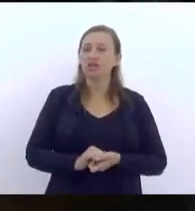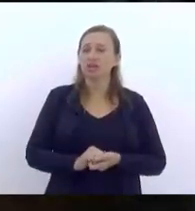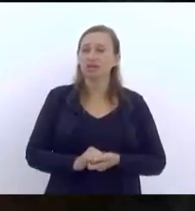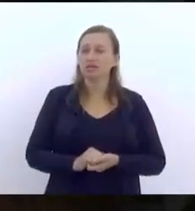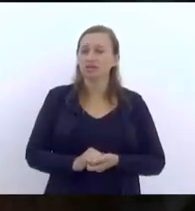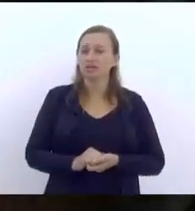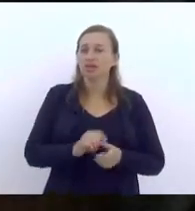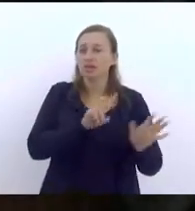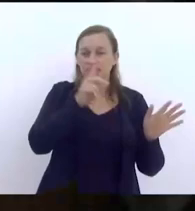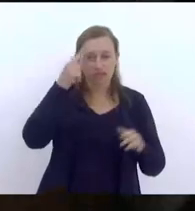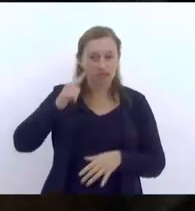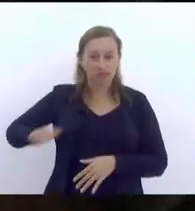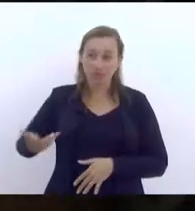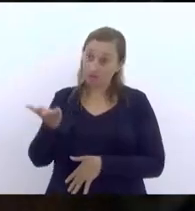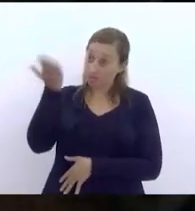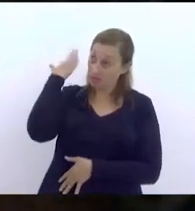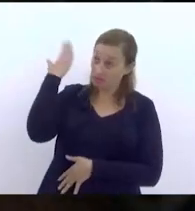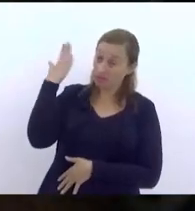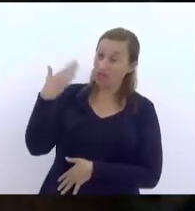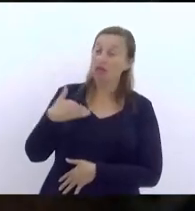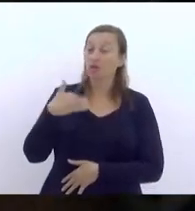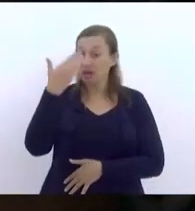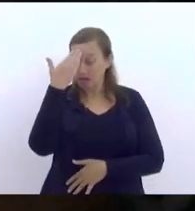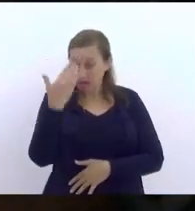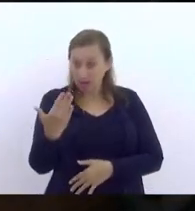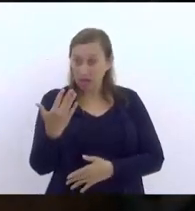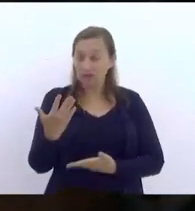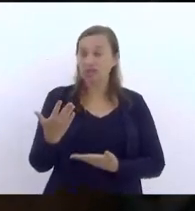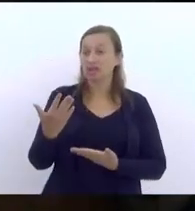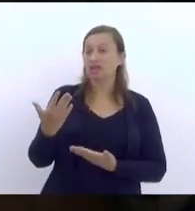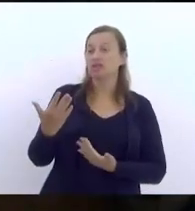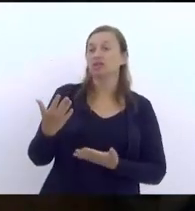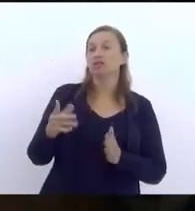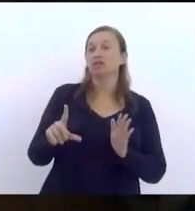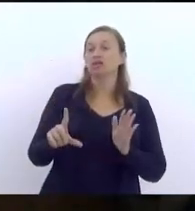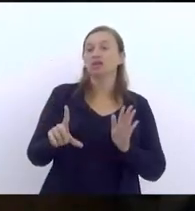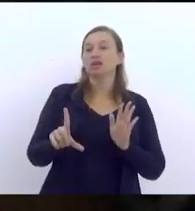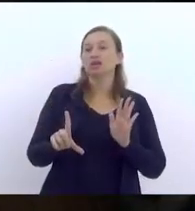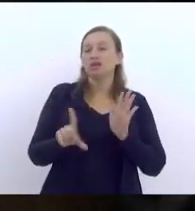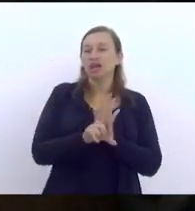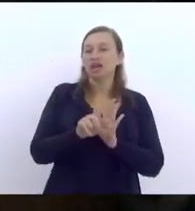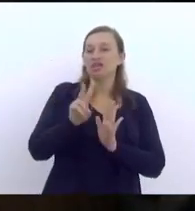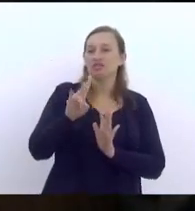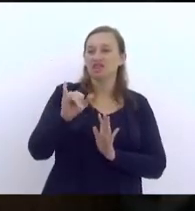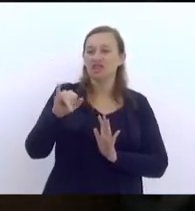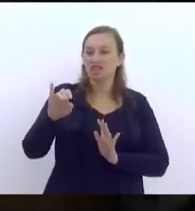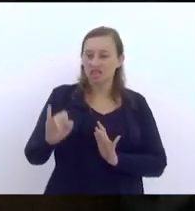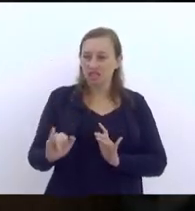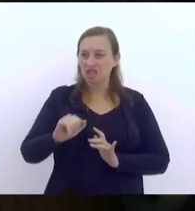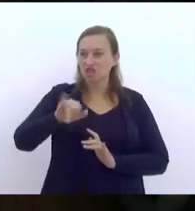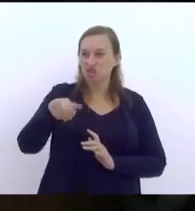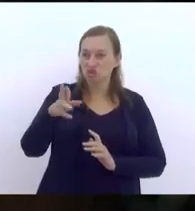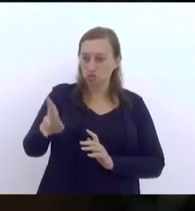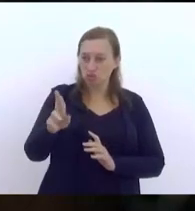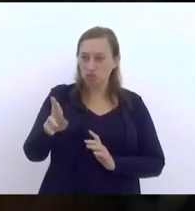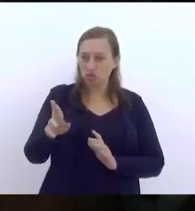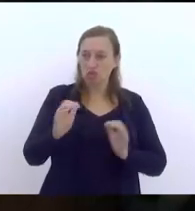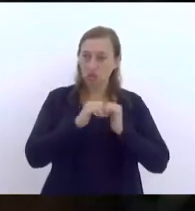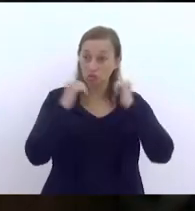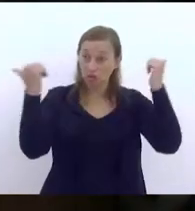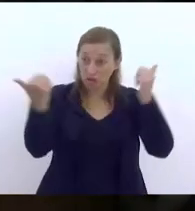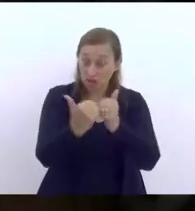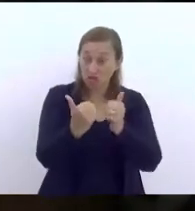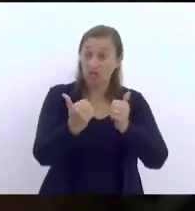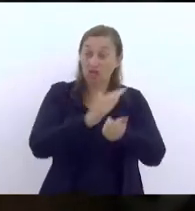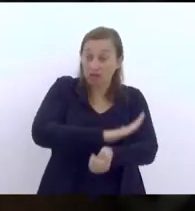e sou muito grato a todos os colegas que votaram na Lei Vini Júnior, de combate ao racismo nos estádios e arenas esportivas,